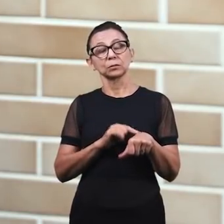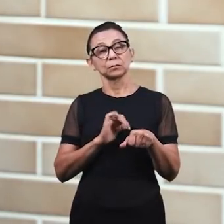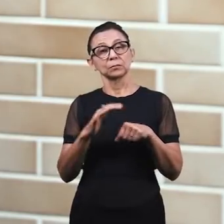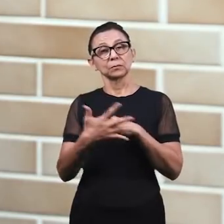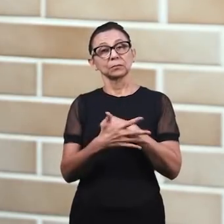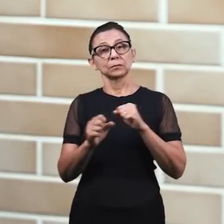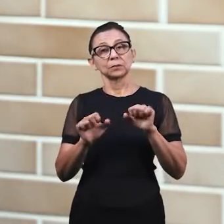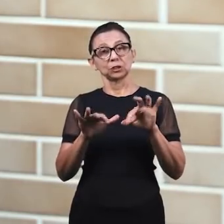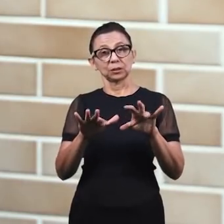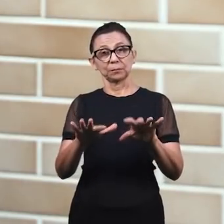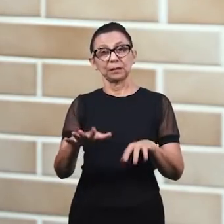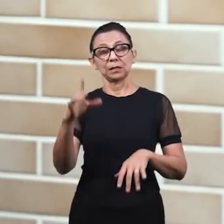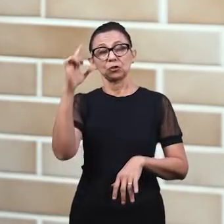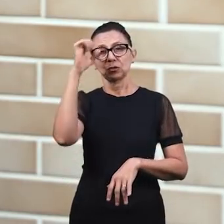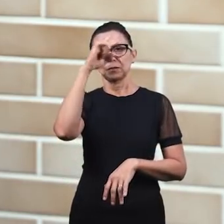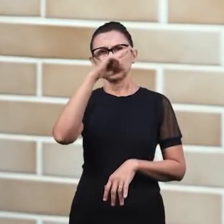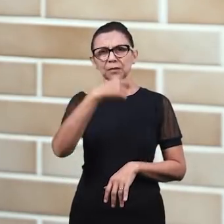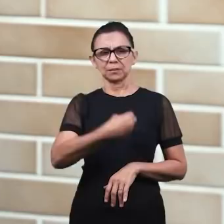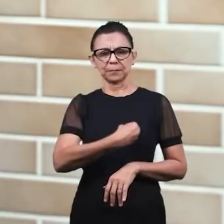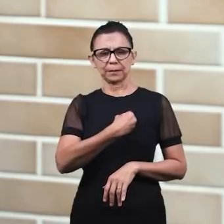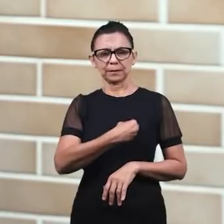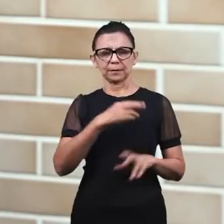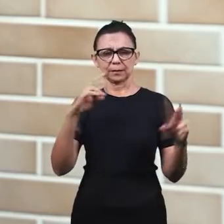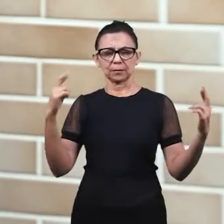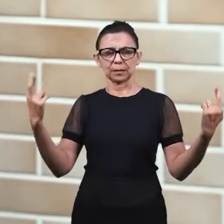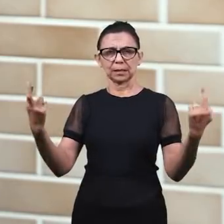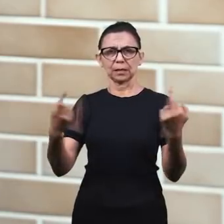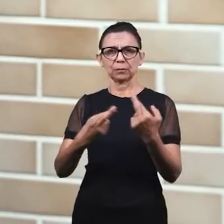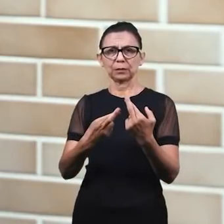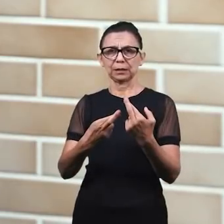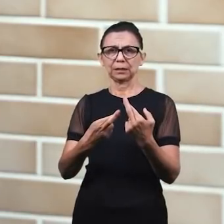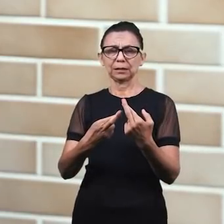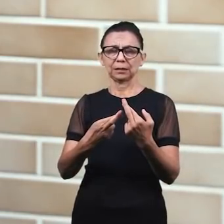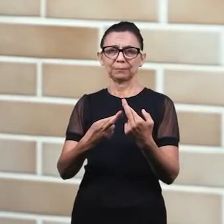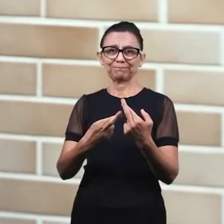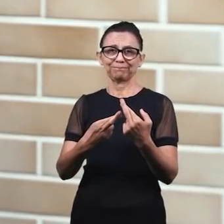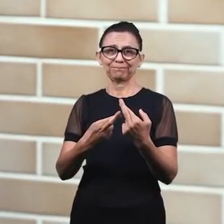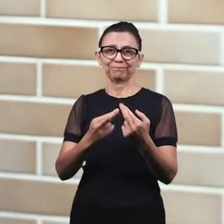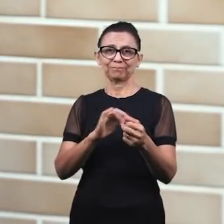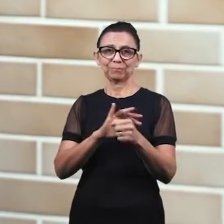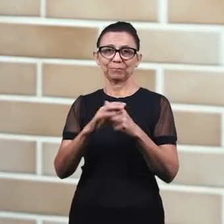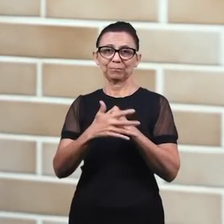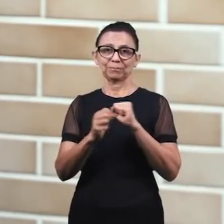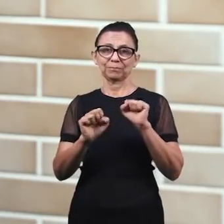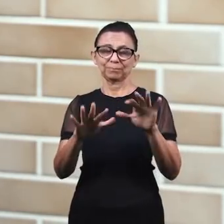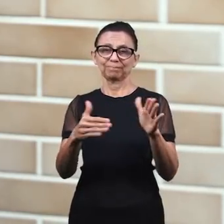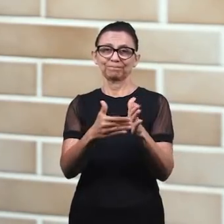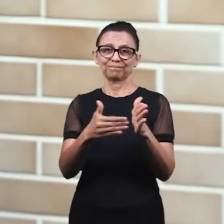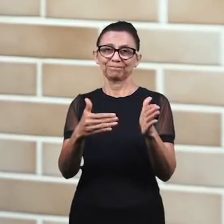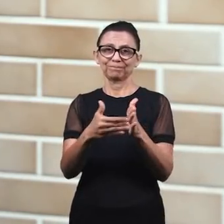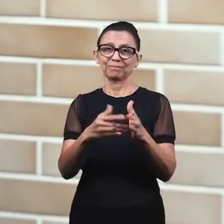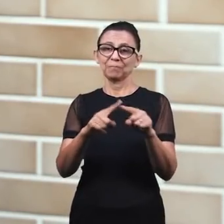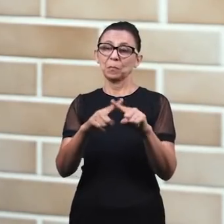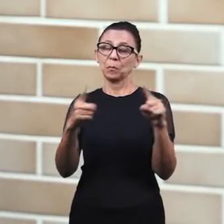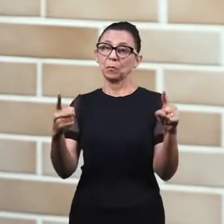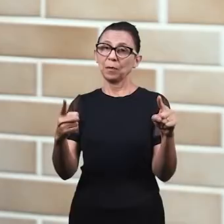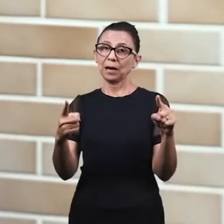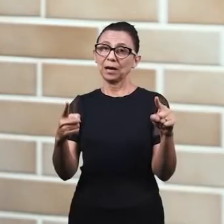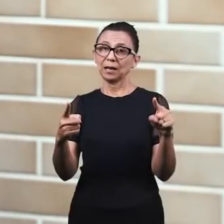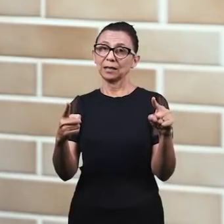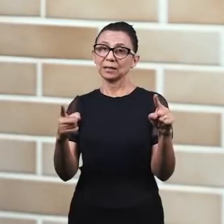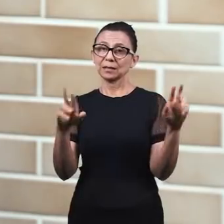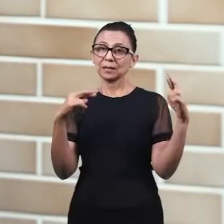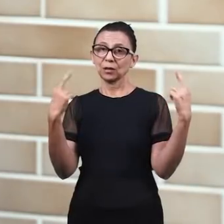sendo muito difícil para a igreja para poder se reunir presencialmente por causa da pandemia, mas nada tem impedido que as